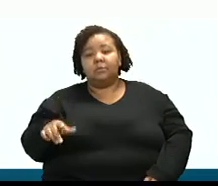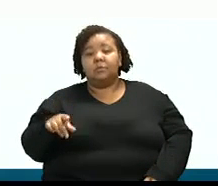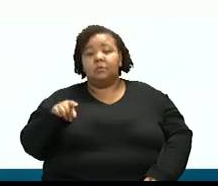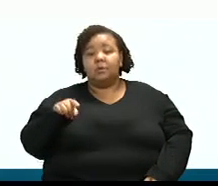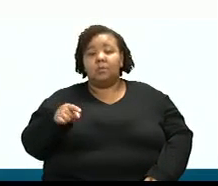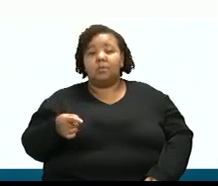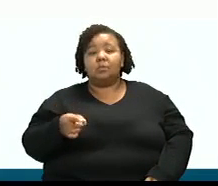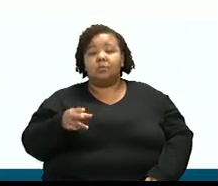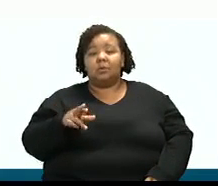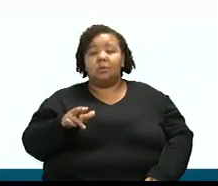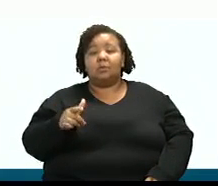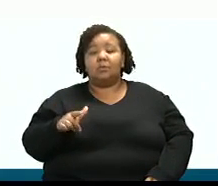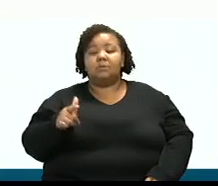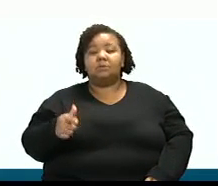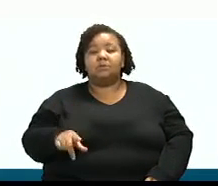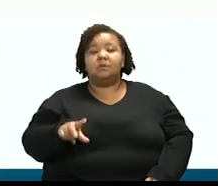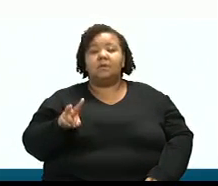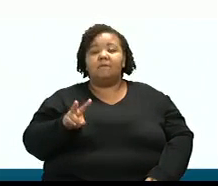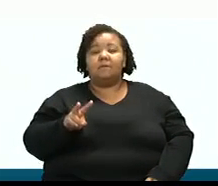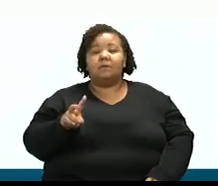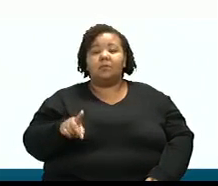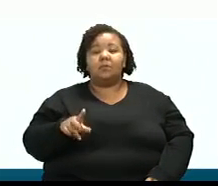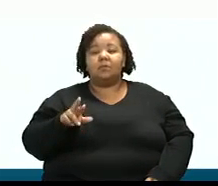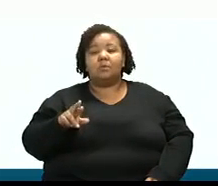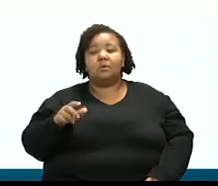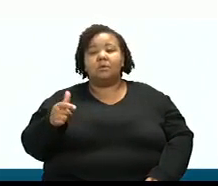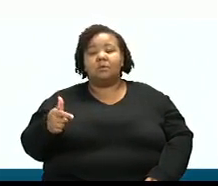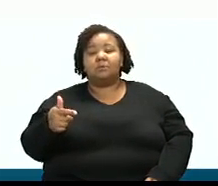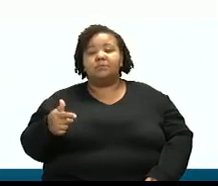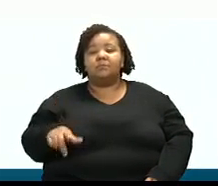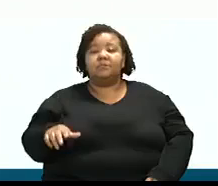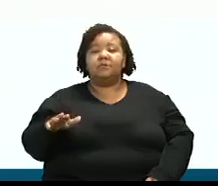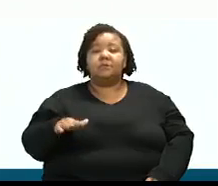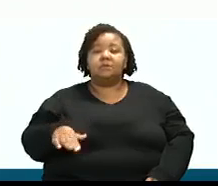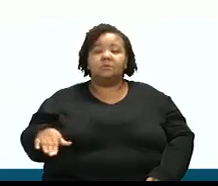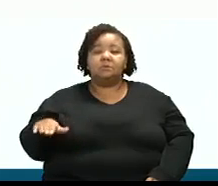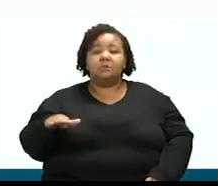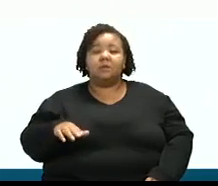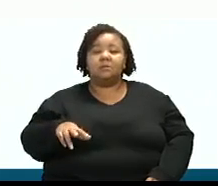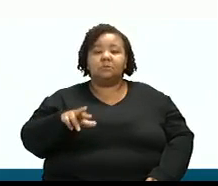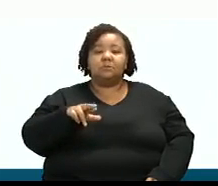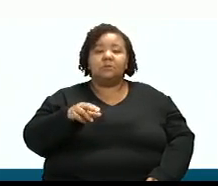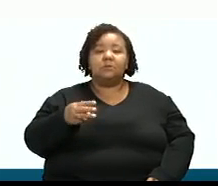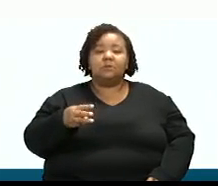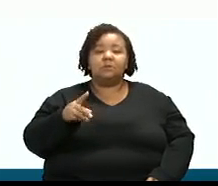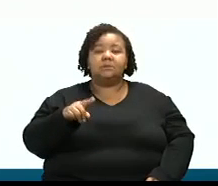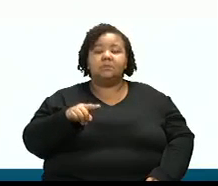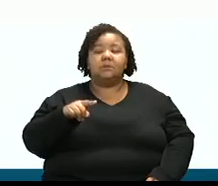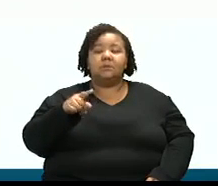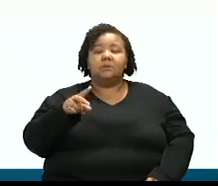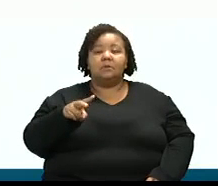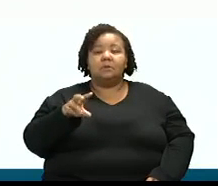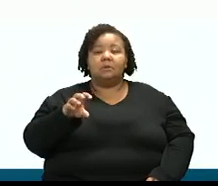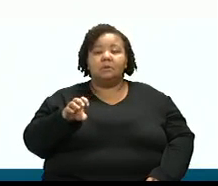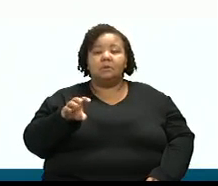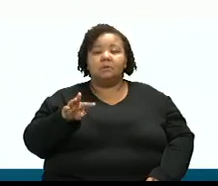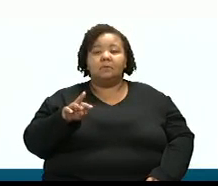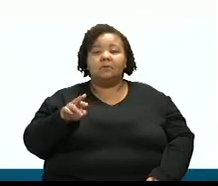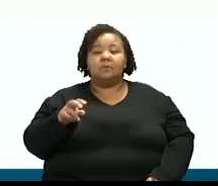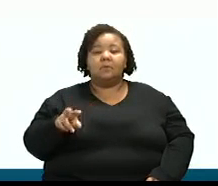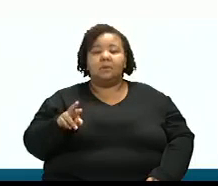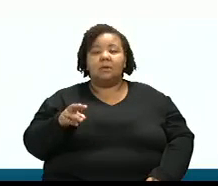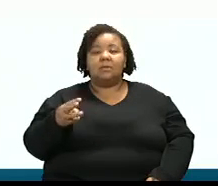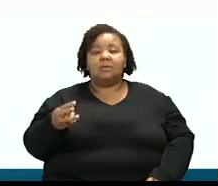eu associo um vetor no R2. Se eu tenho um ponto no espaço R3, eu tenho um vetor também no R3. E como que eu